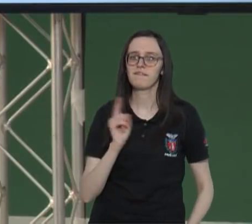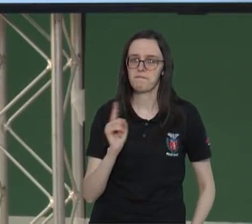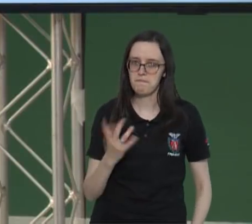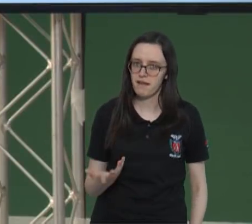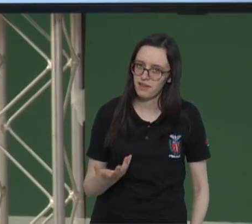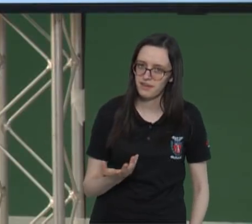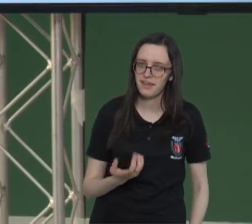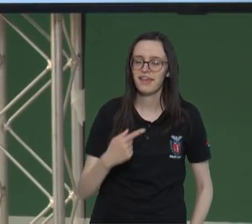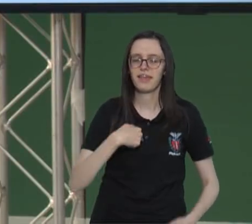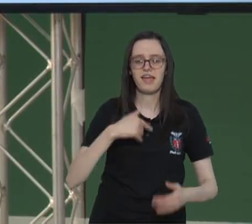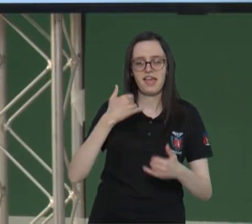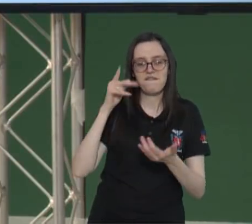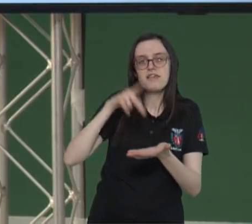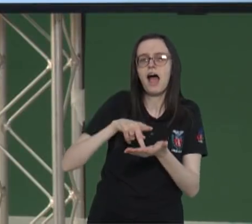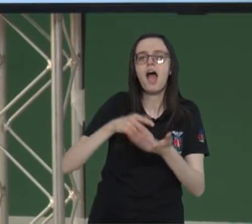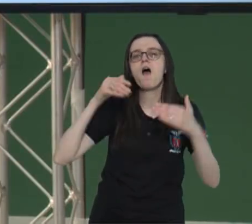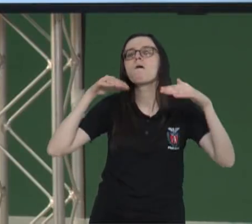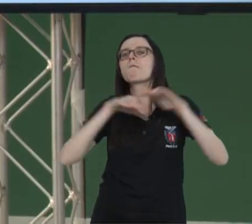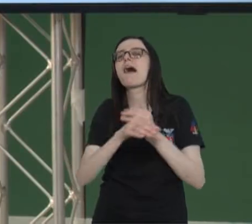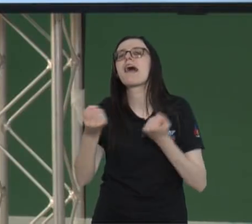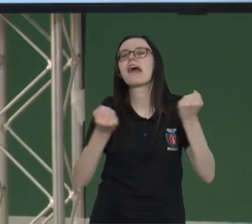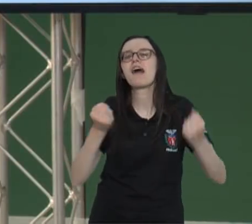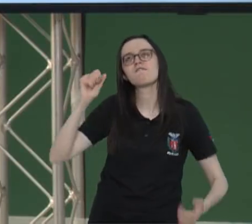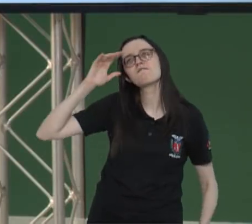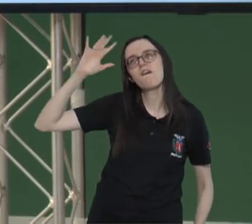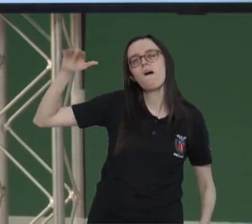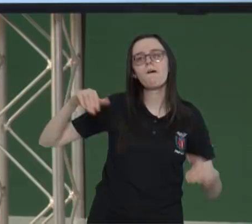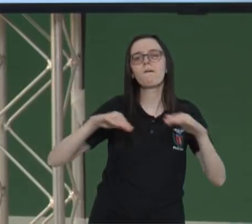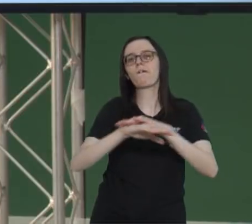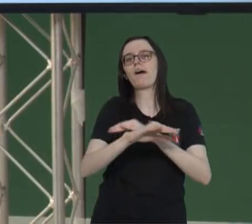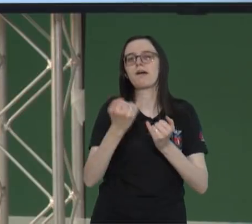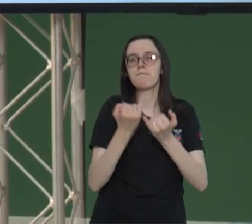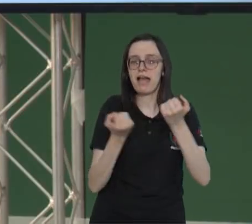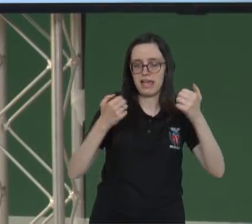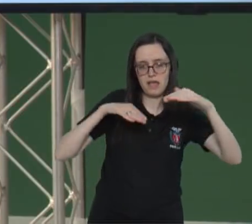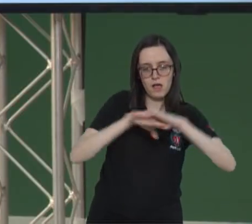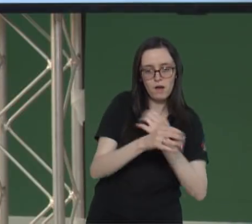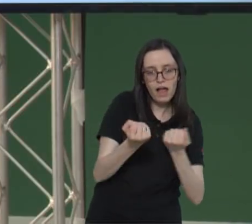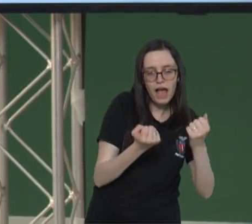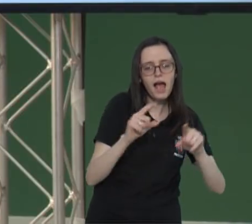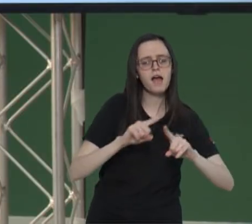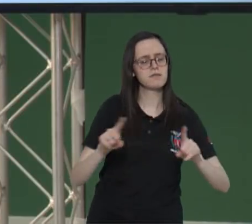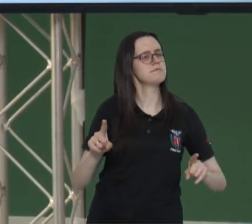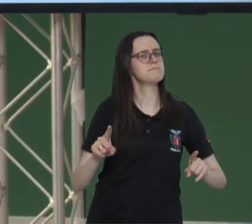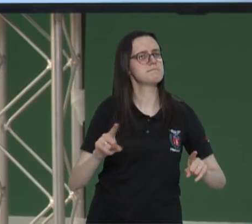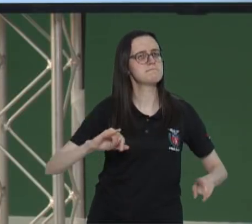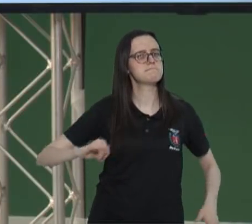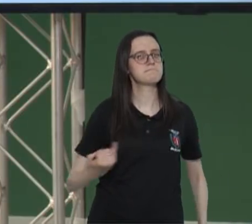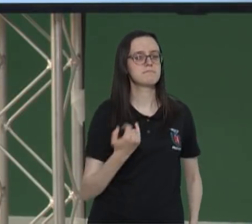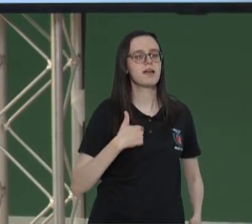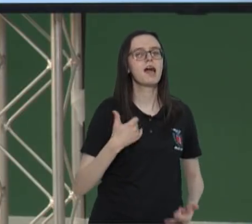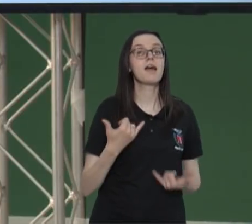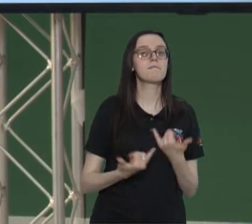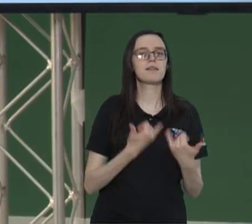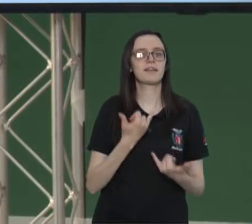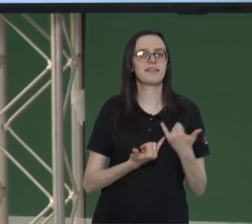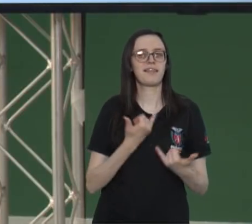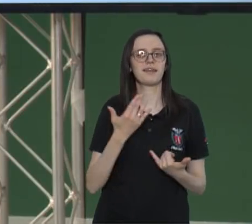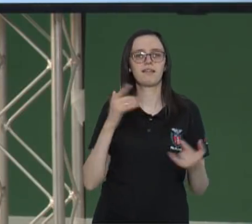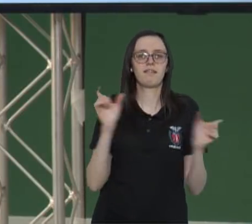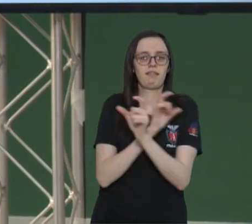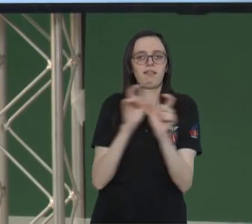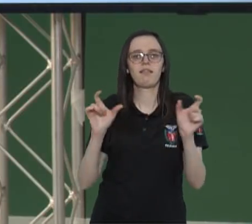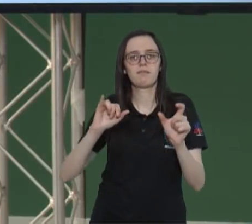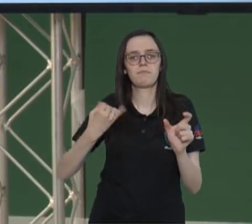do sentido real de guardar na garagem, né? Faz a ideia ali de guardar o carro na garagem, mas daí ela coloca uma brincadeira, né? Ela